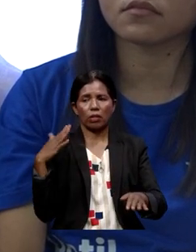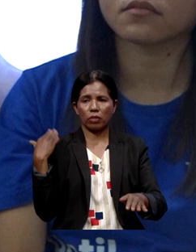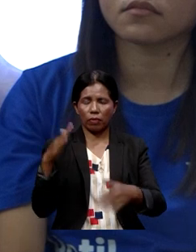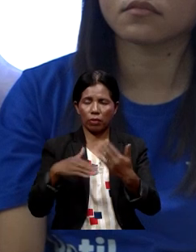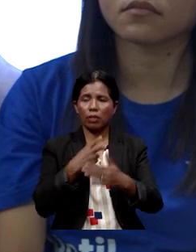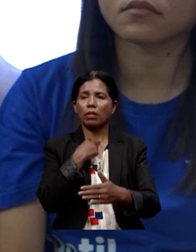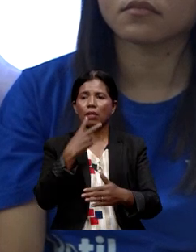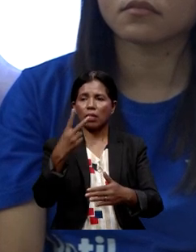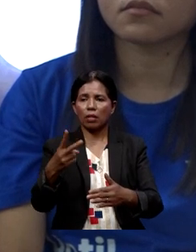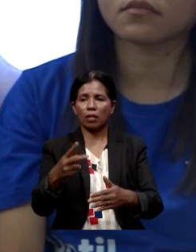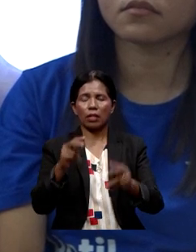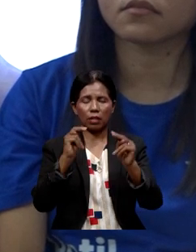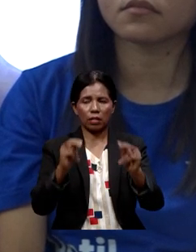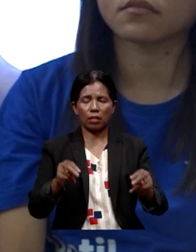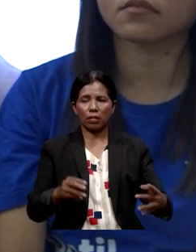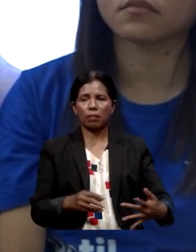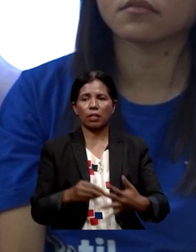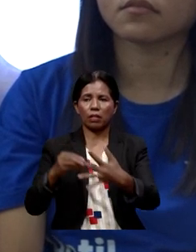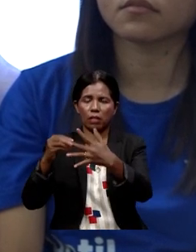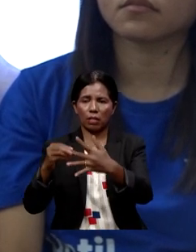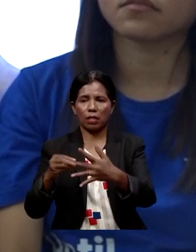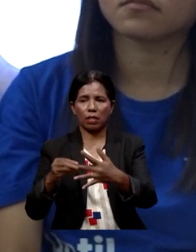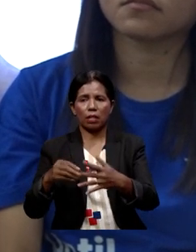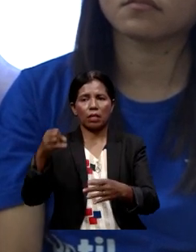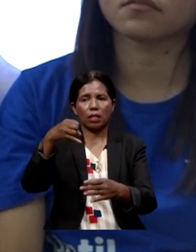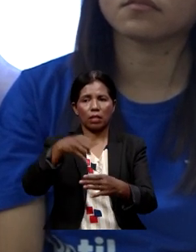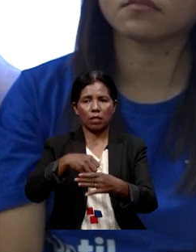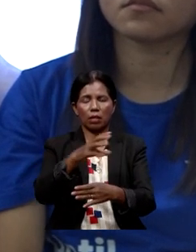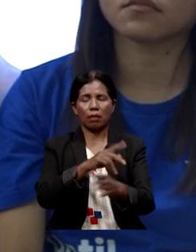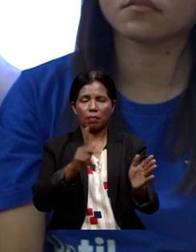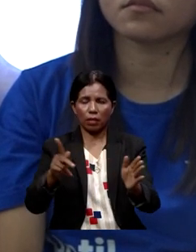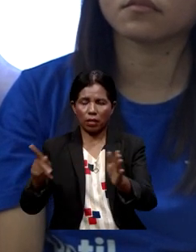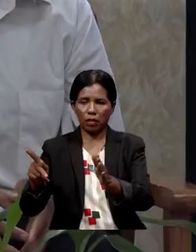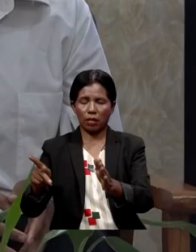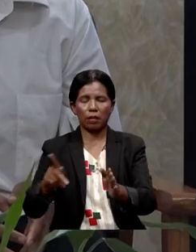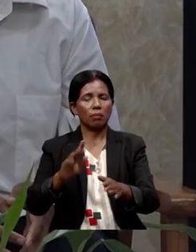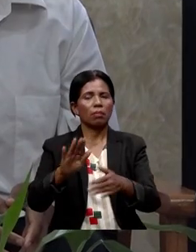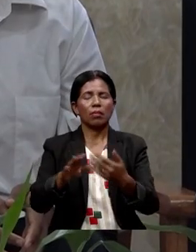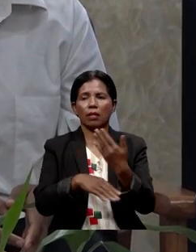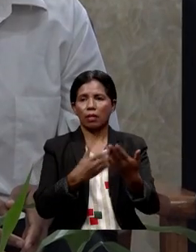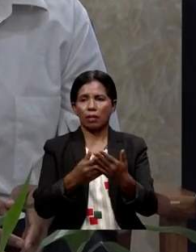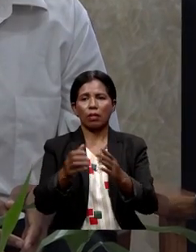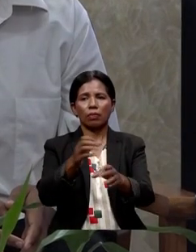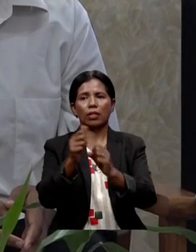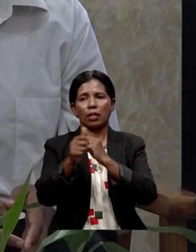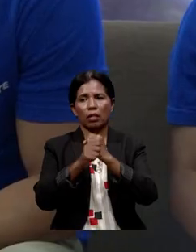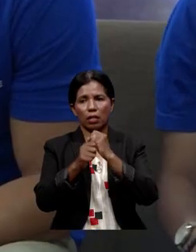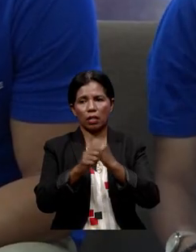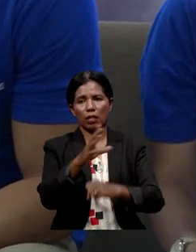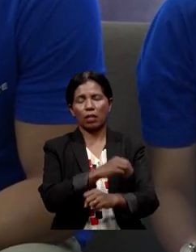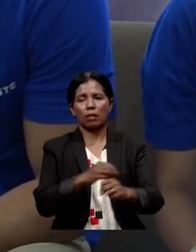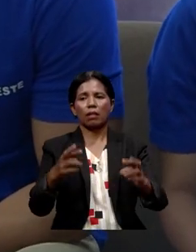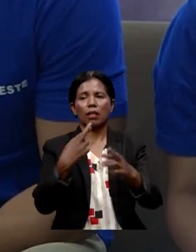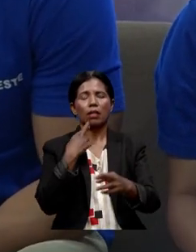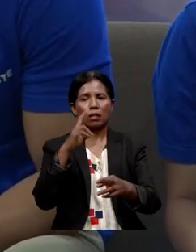linha no necessidade específico. Sira, inclui cada plano no ação responde Sira. Foi ação coletiva e urgência para